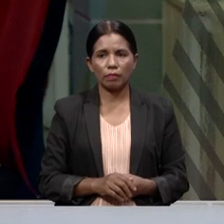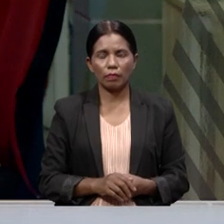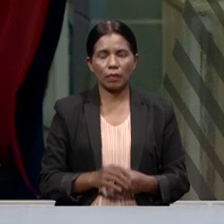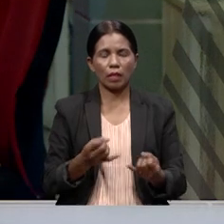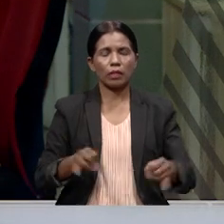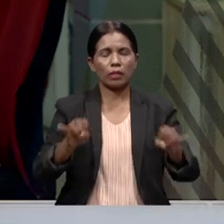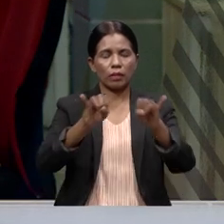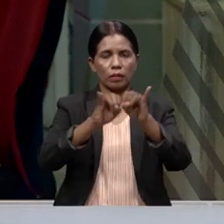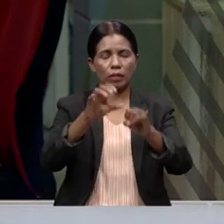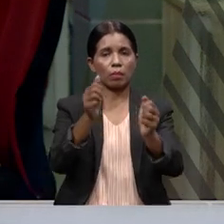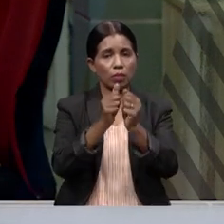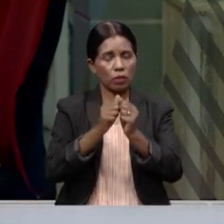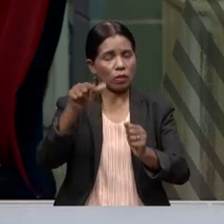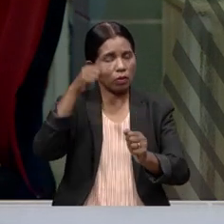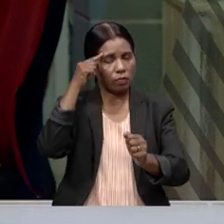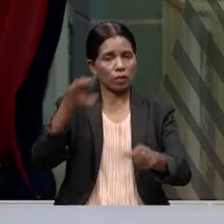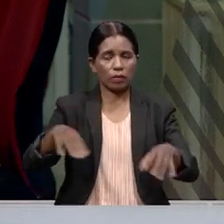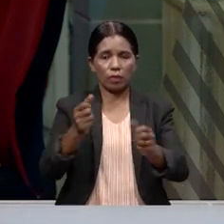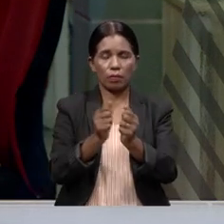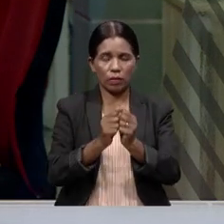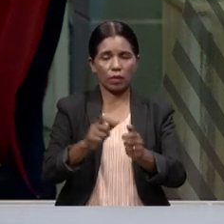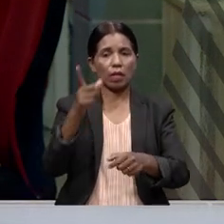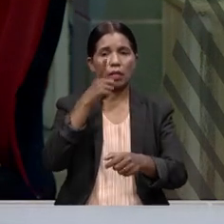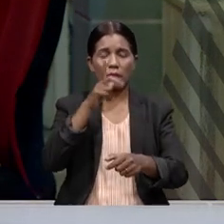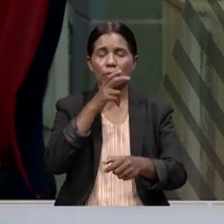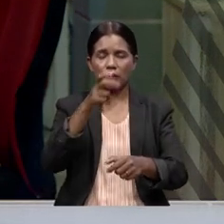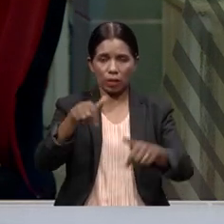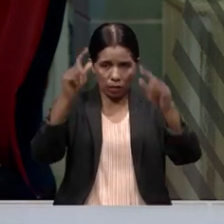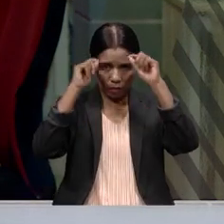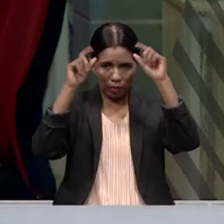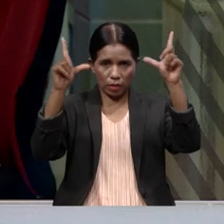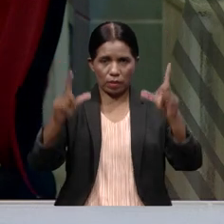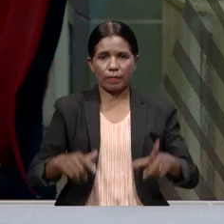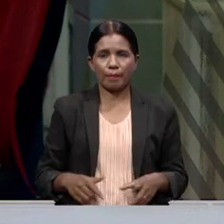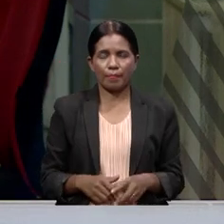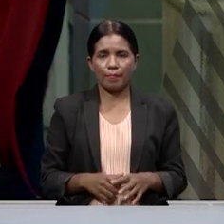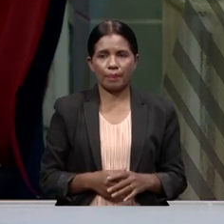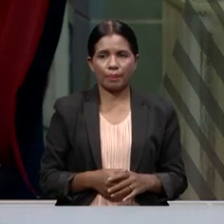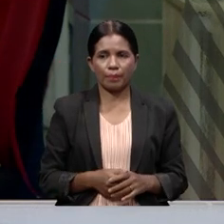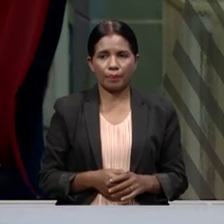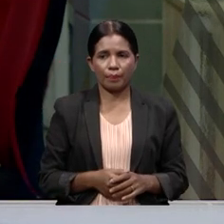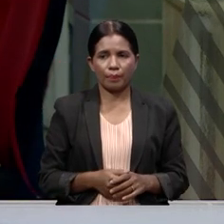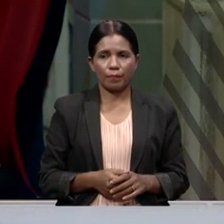Instituto Camões Samuto com o governo se reforça a formação Liam Português e a Timor-Leste.